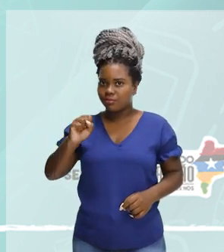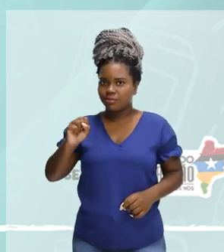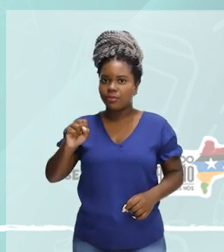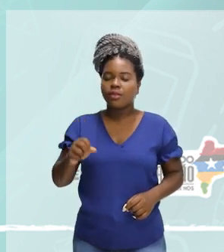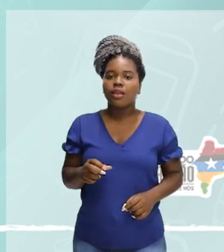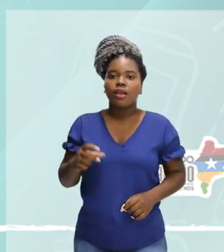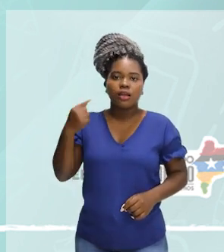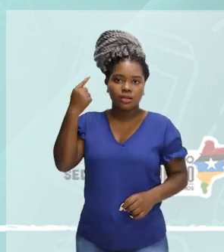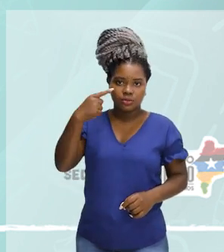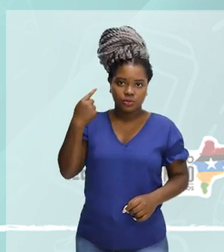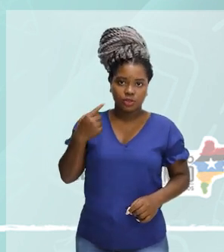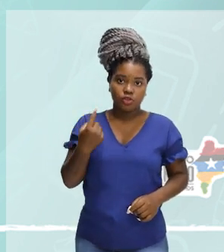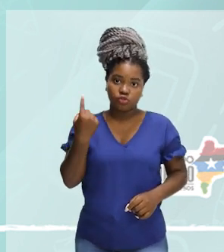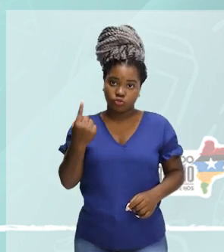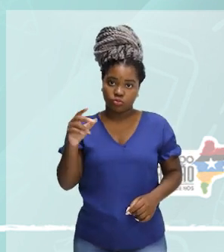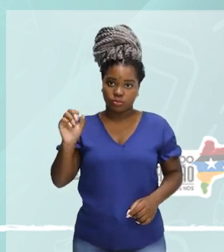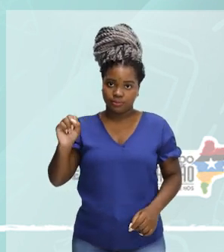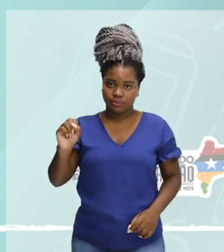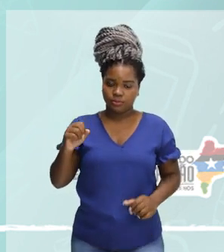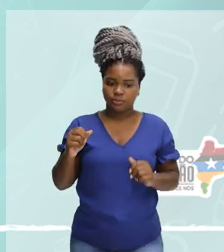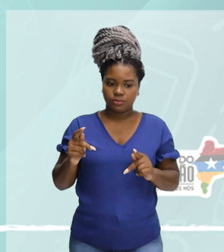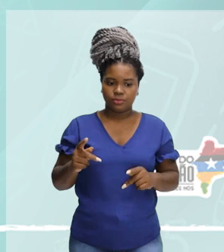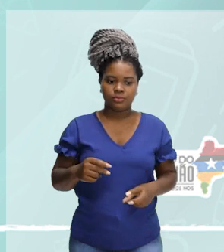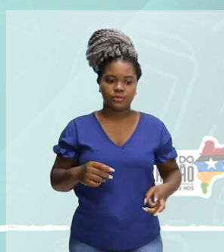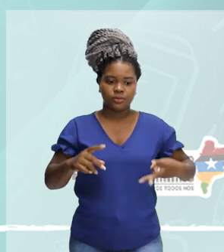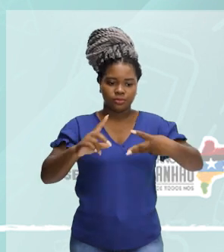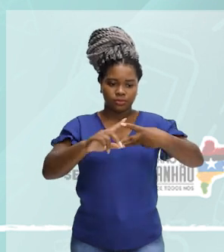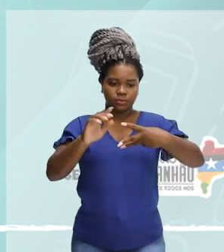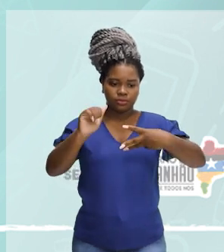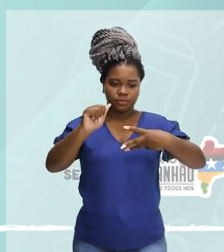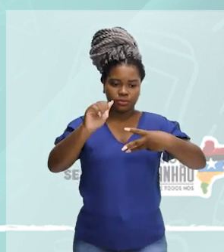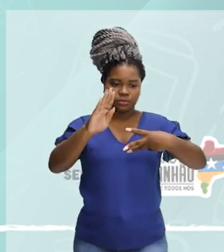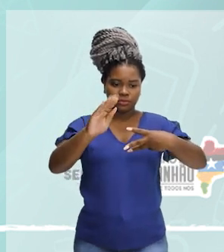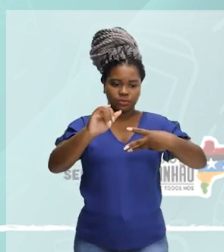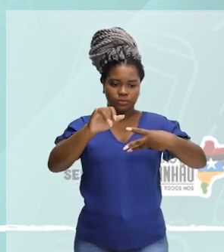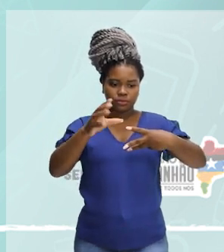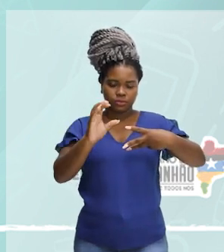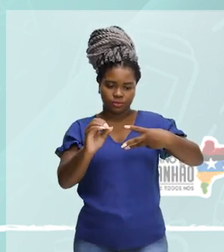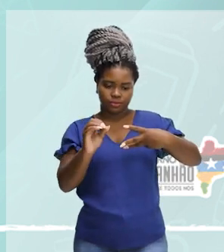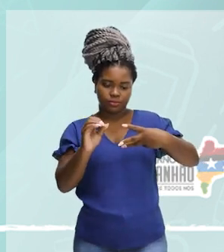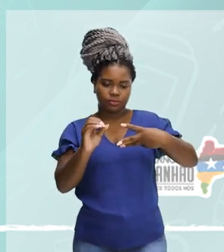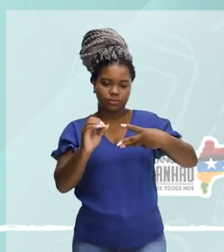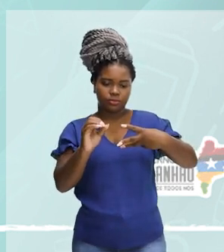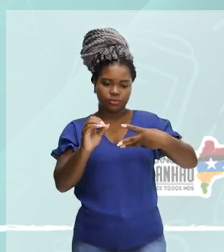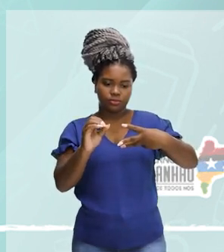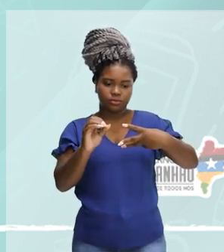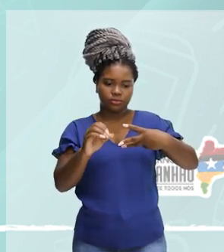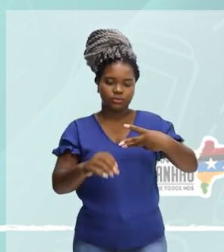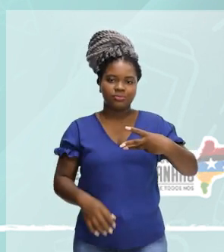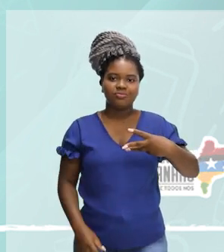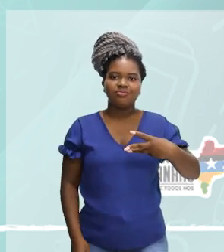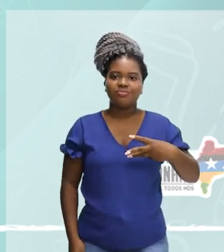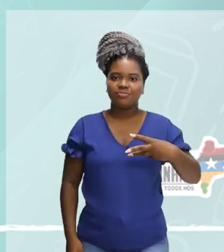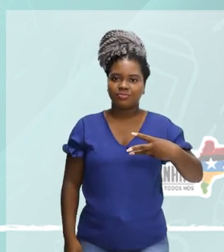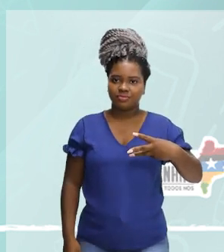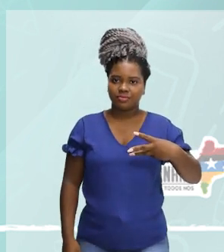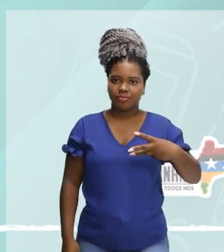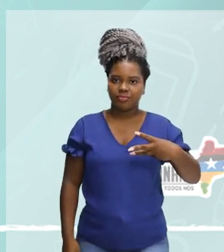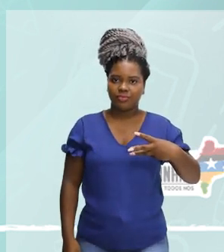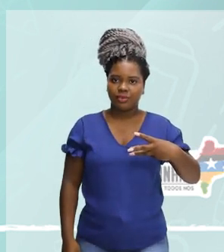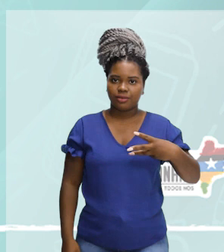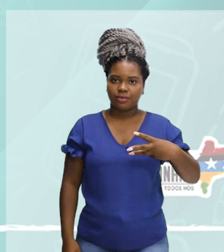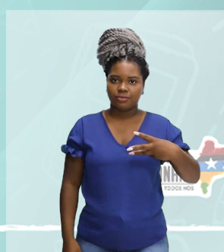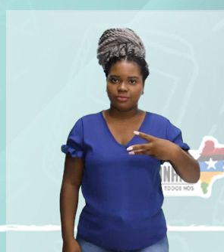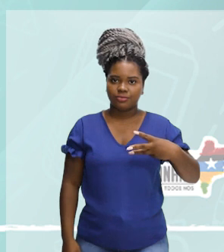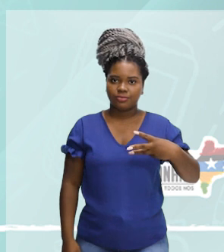um. Barro, barro, tá? Para baixo, tá? Quando a gente escuta barro, a gente imagina que seja